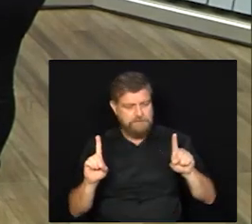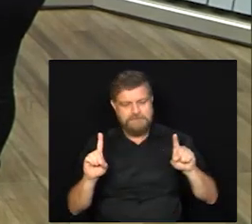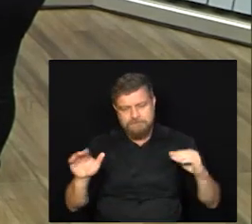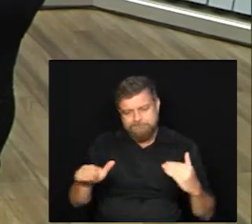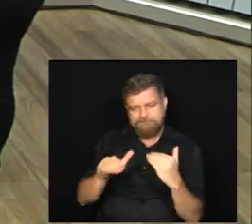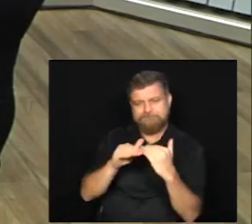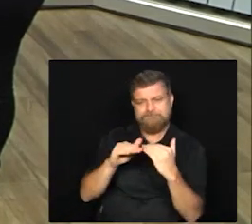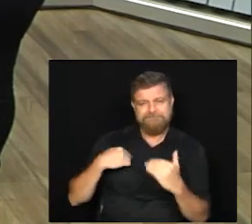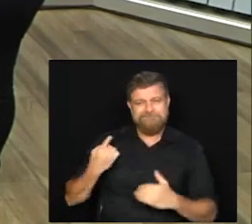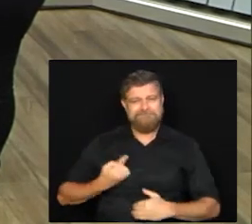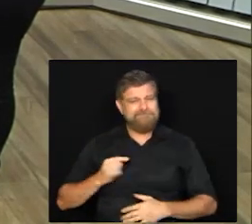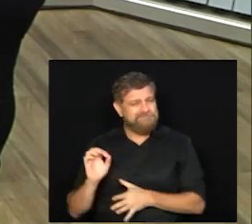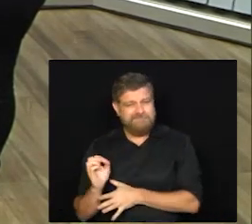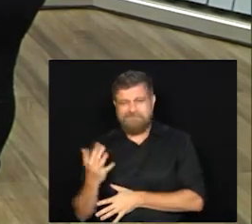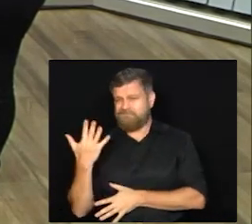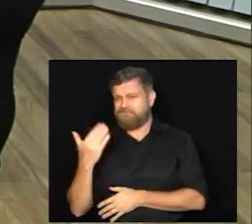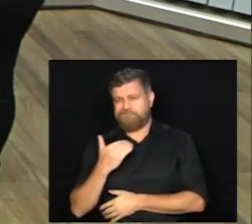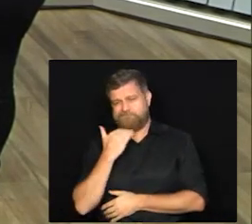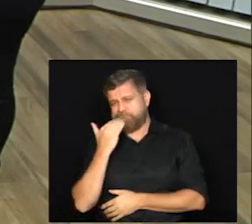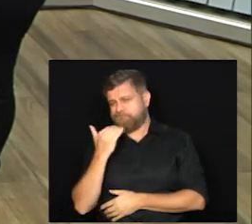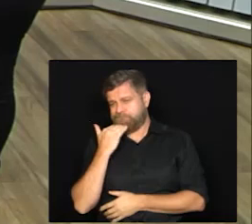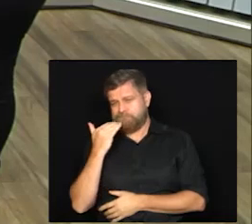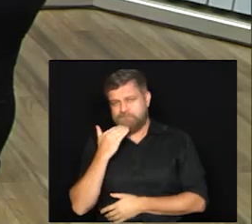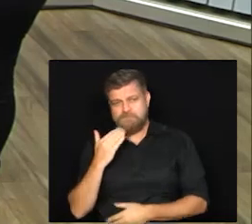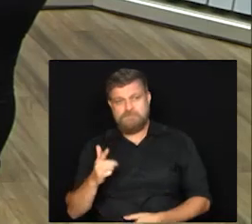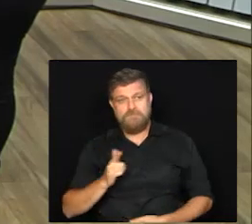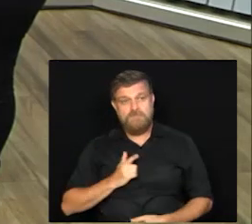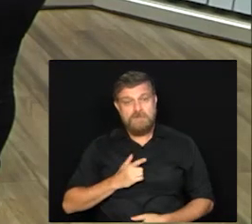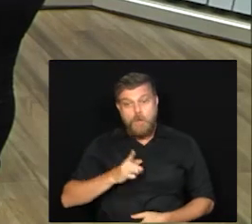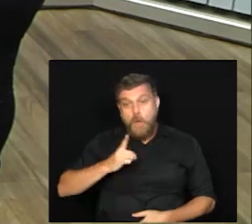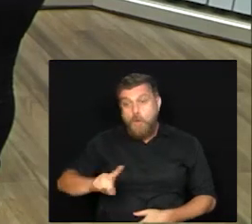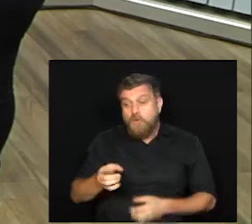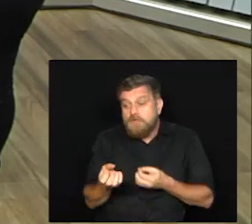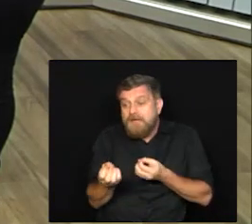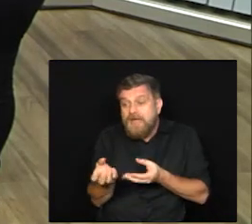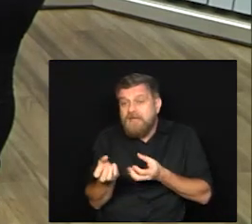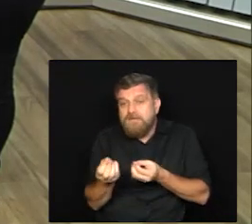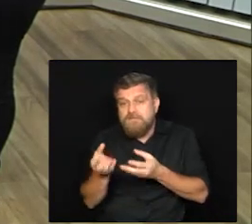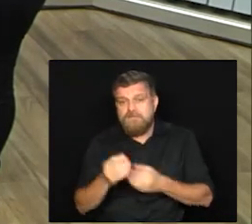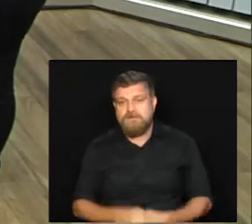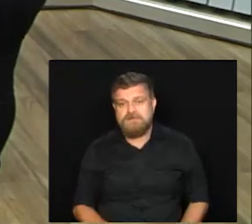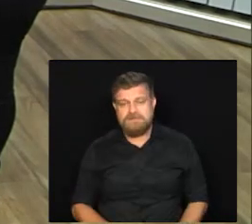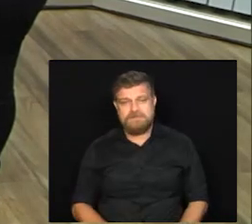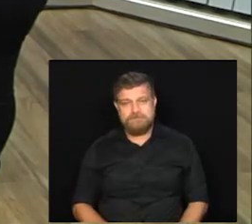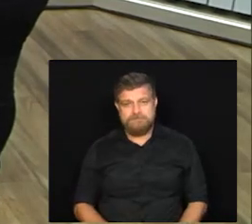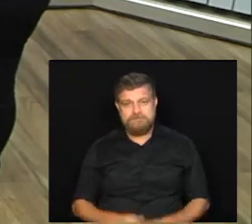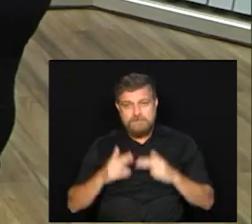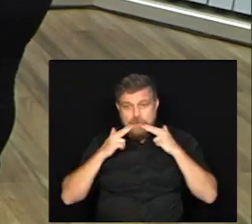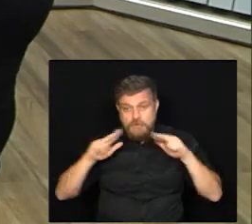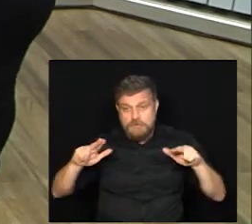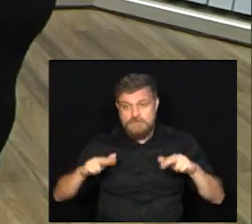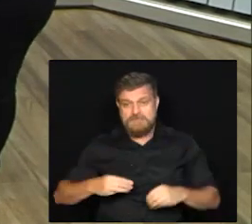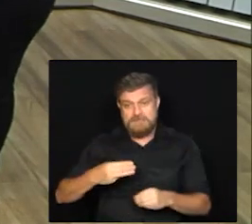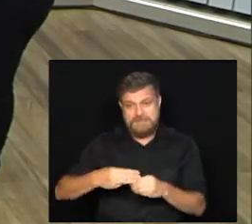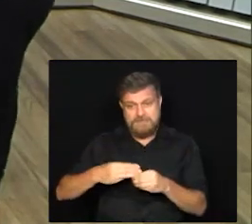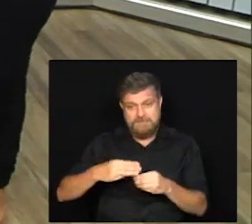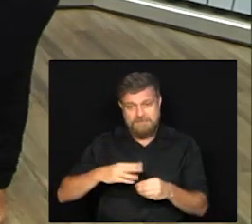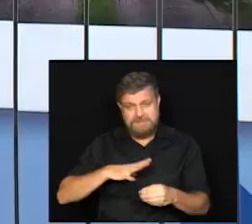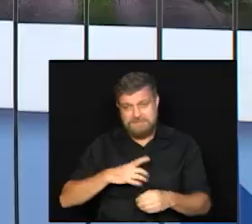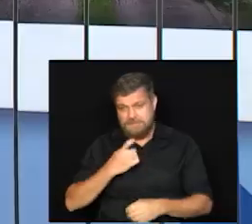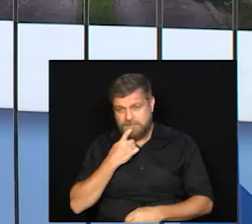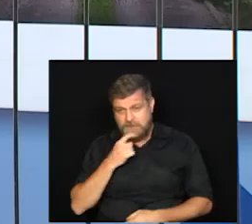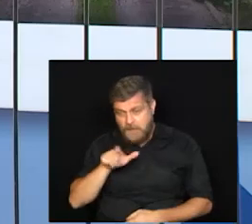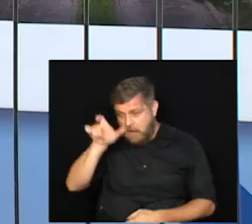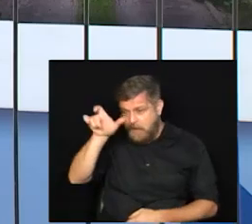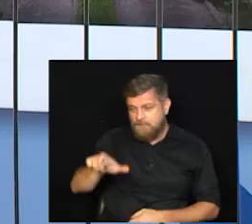gente não vê acontecendo na nossa sociedade. E tem uma última informação, né? Nas notícias da metrópole. É um serviço para você que mora